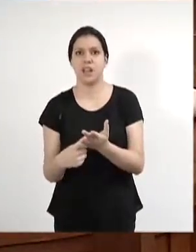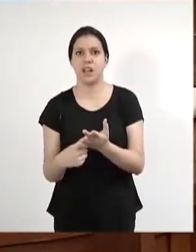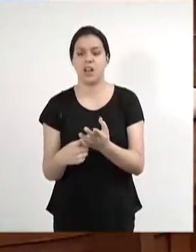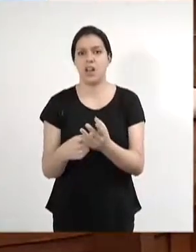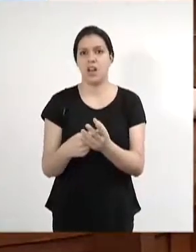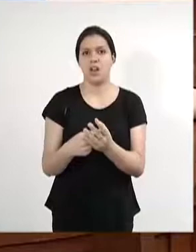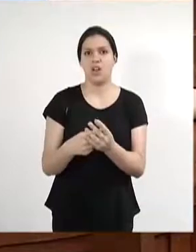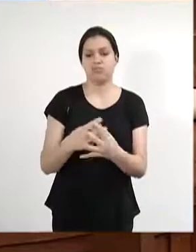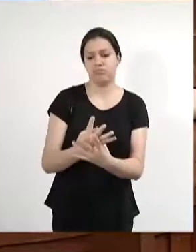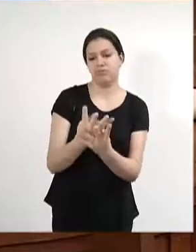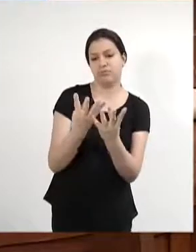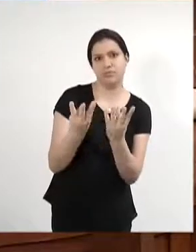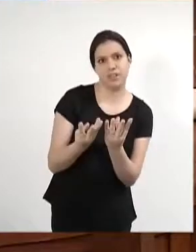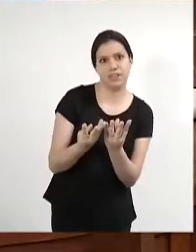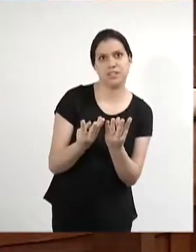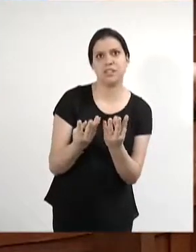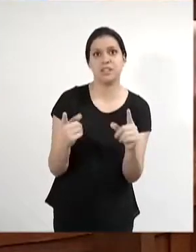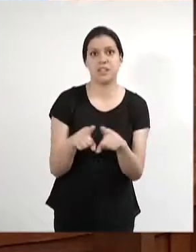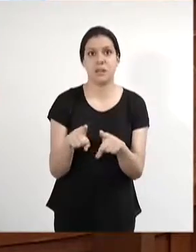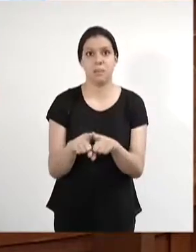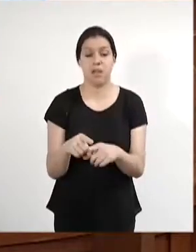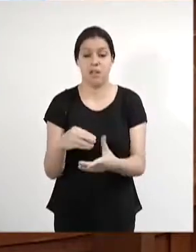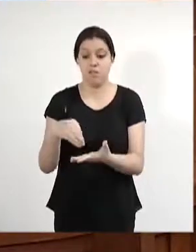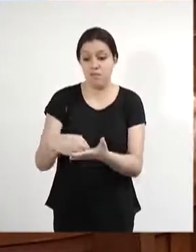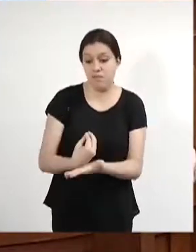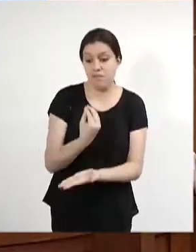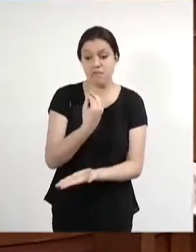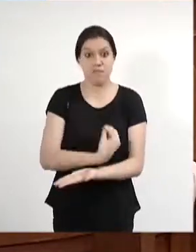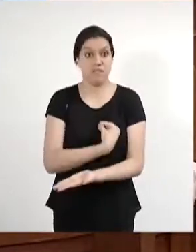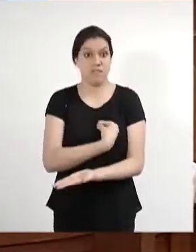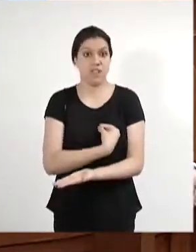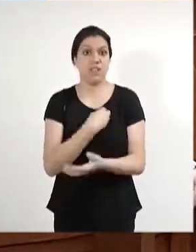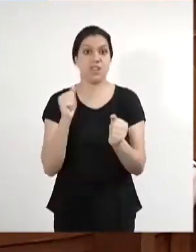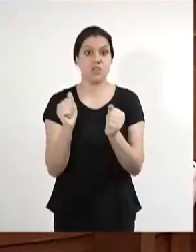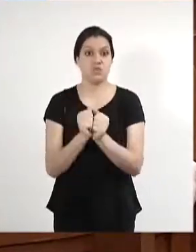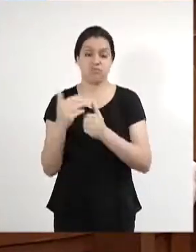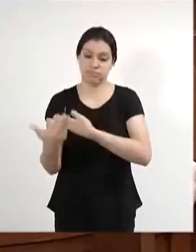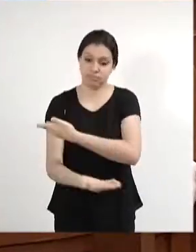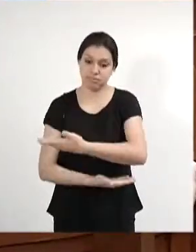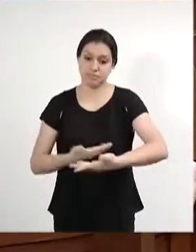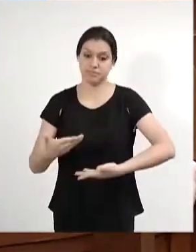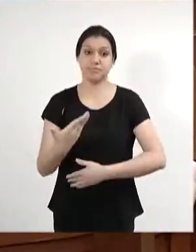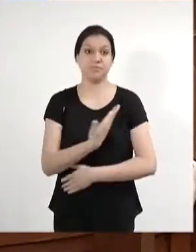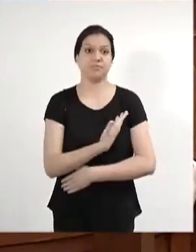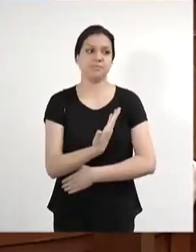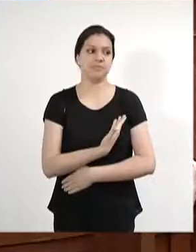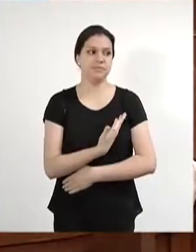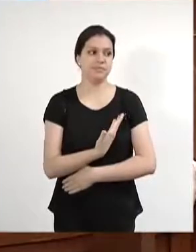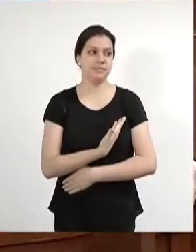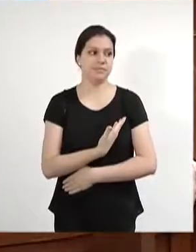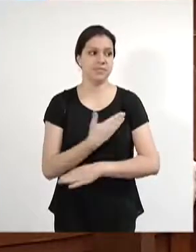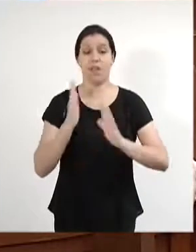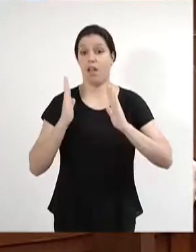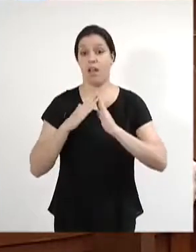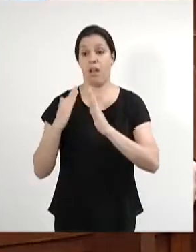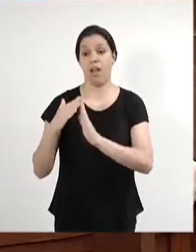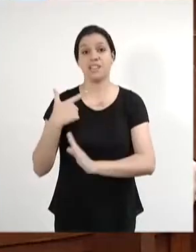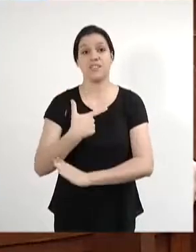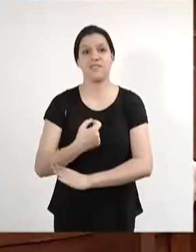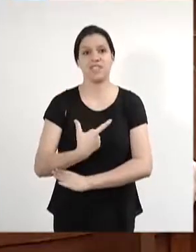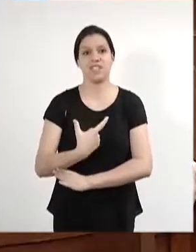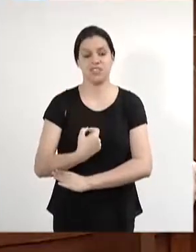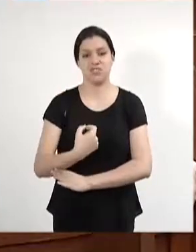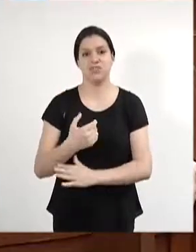num centro de convivência, criou uma grande amizade em pouco tempo. São 20 casas, mas